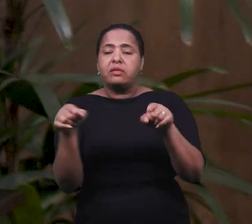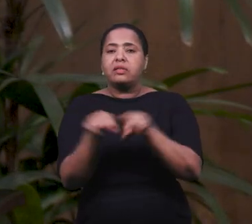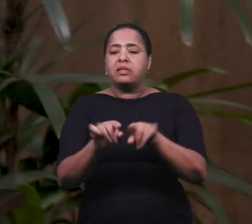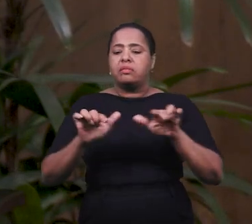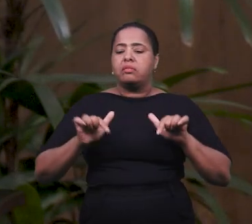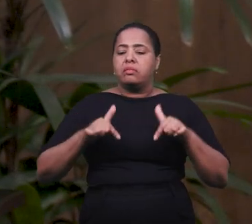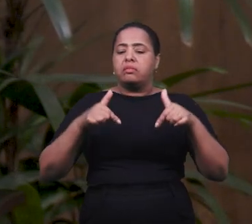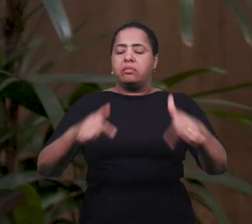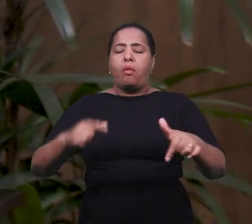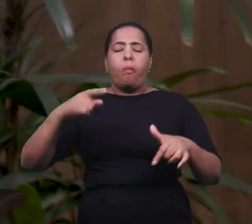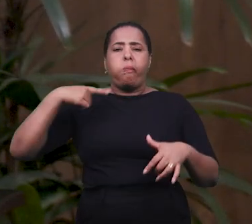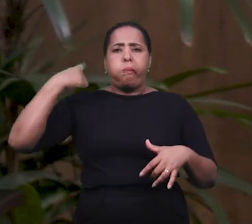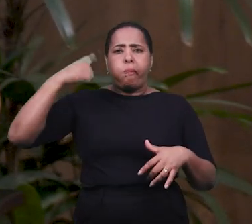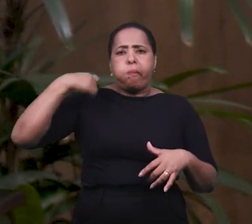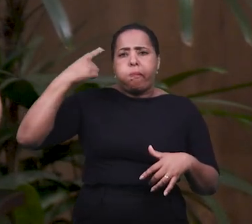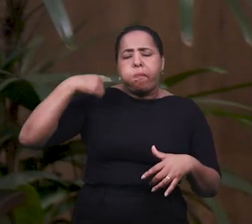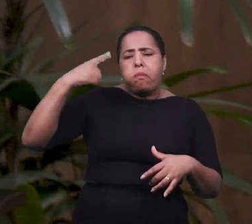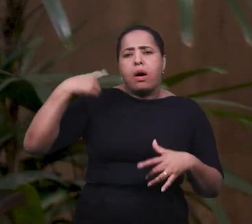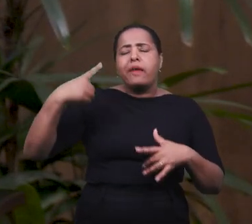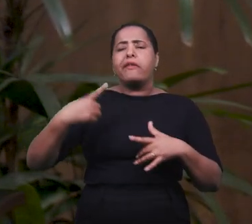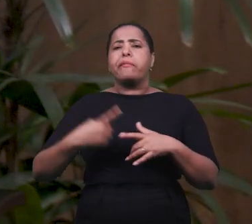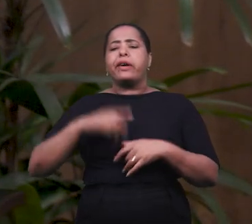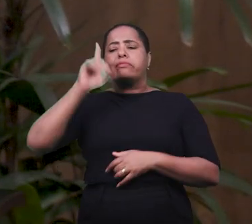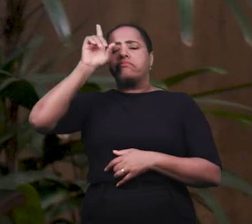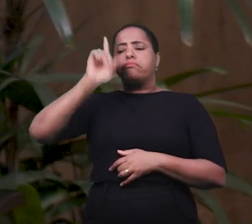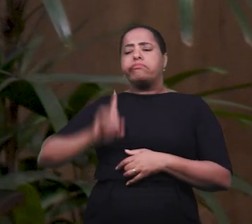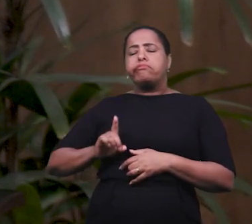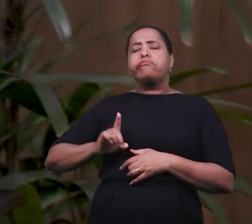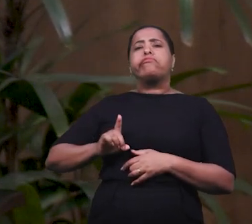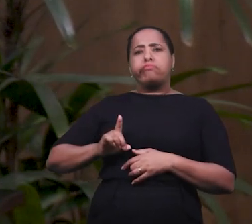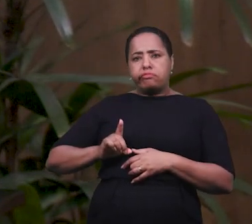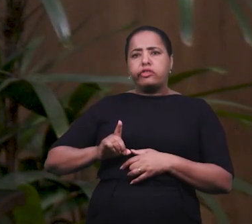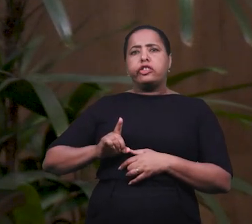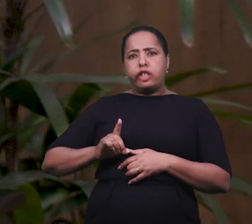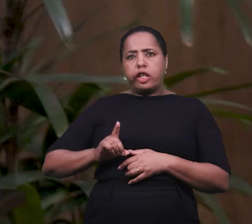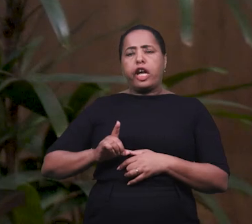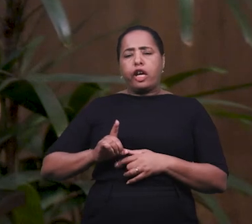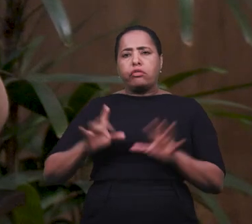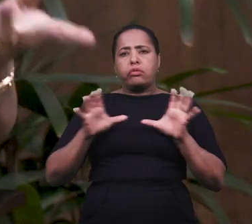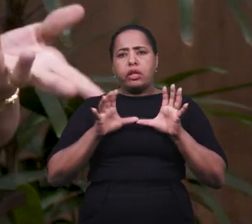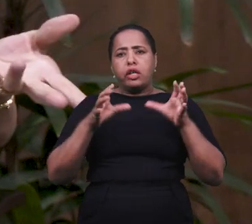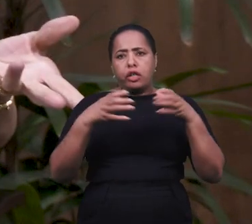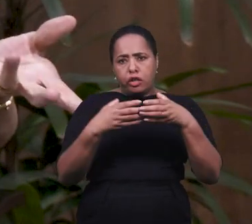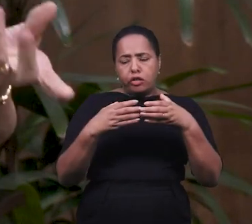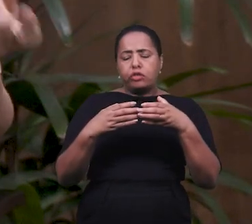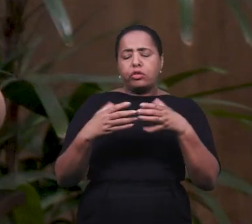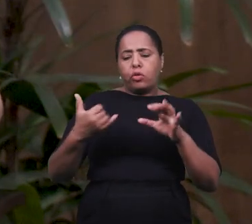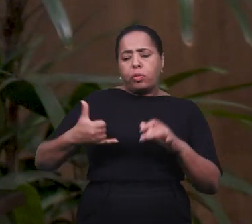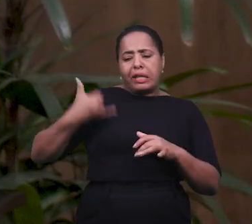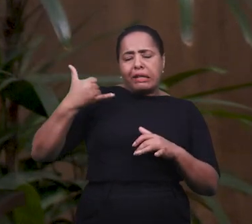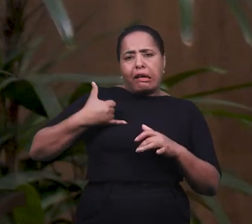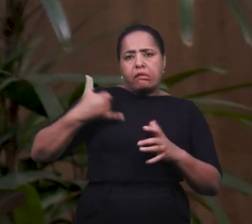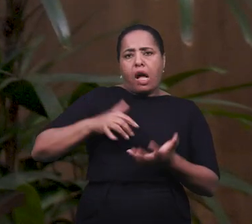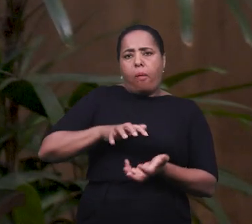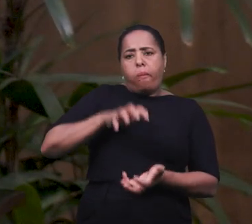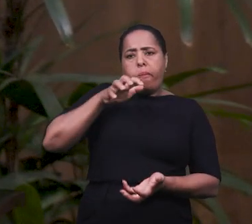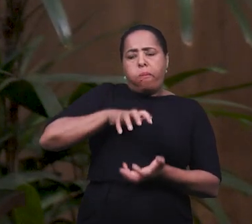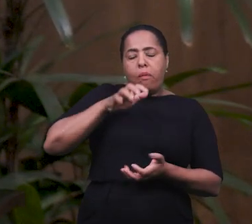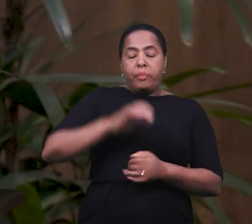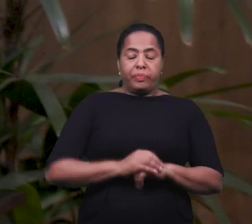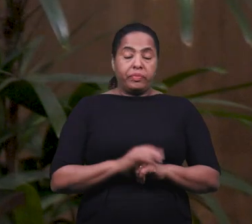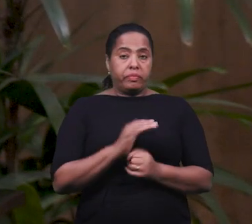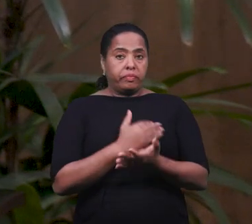da advocacia para garantir os direitos dessa faixa etária. Vamos então dar início a